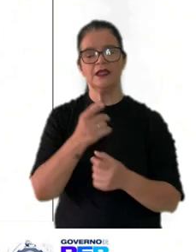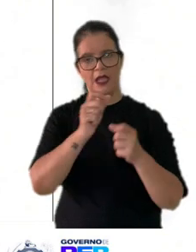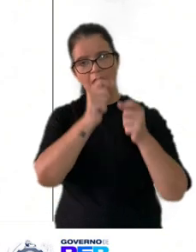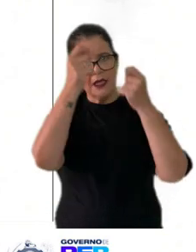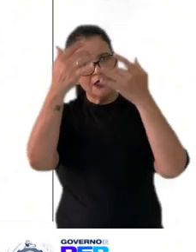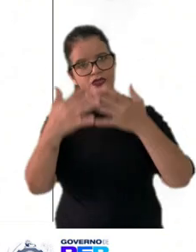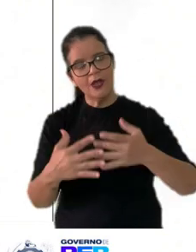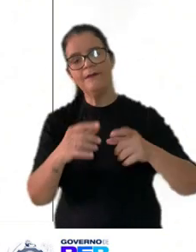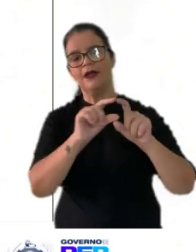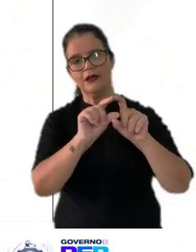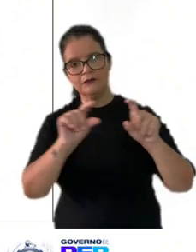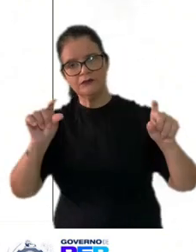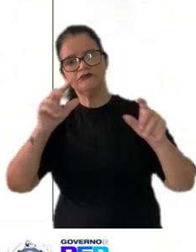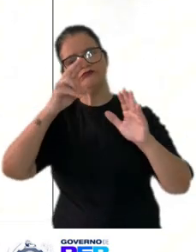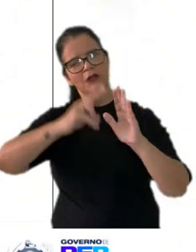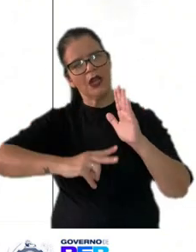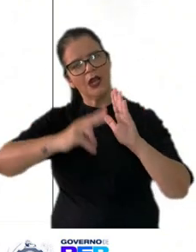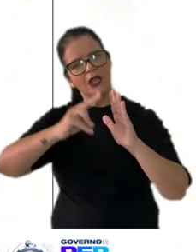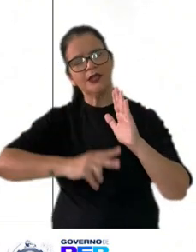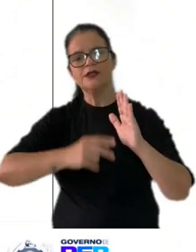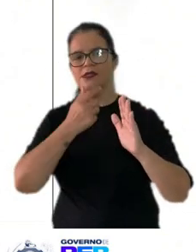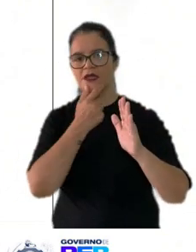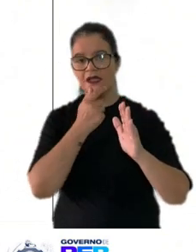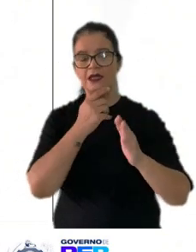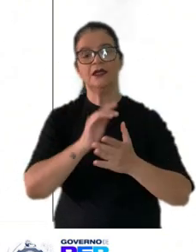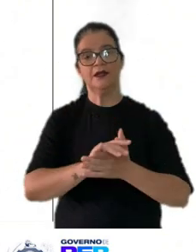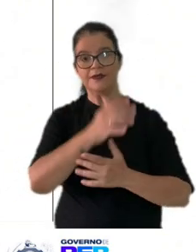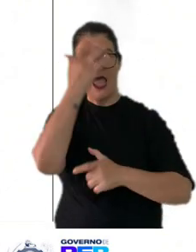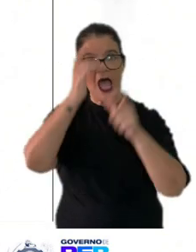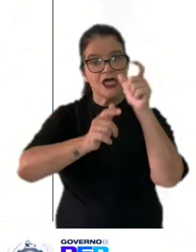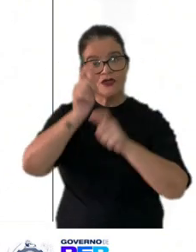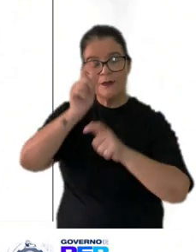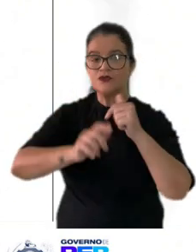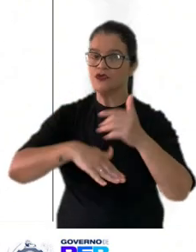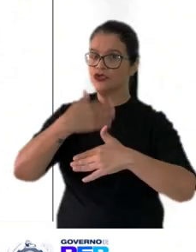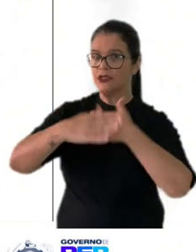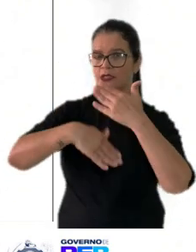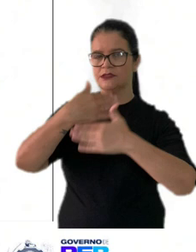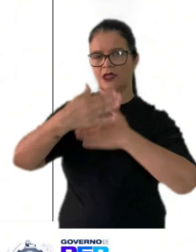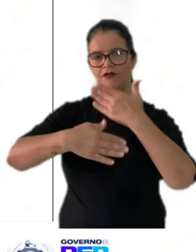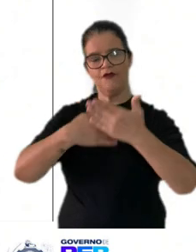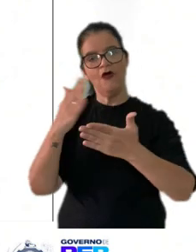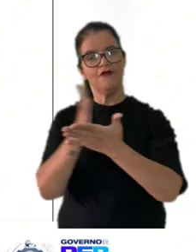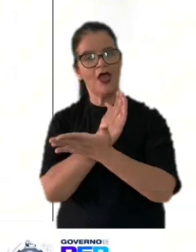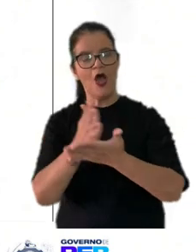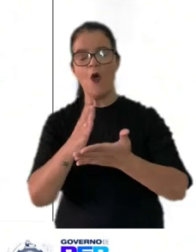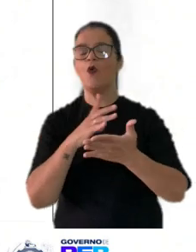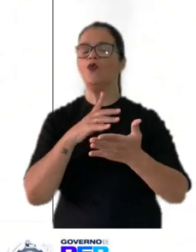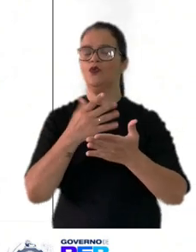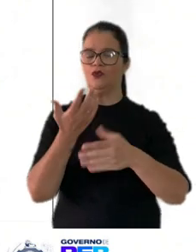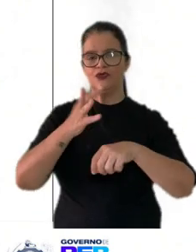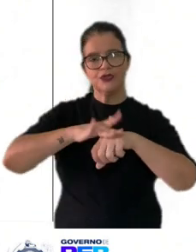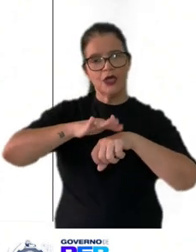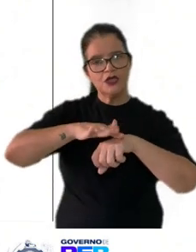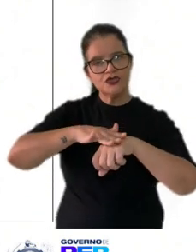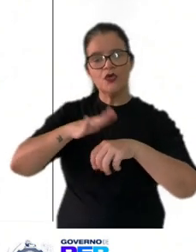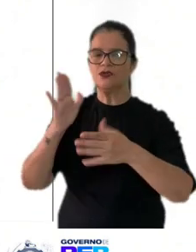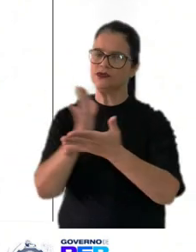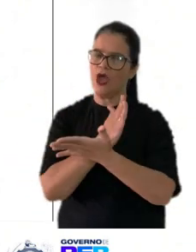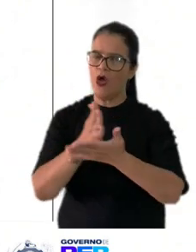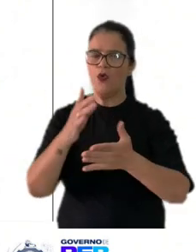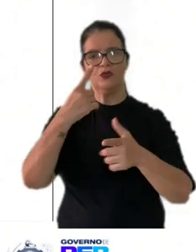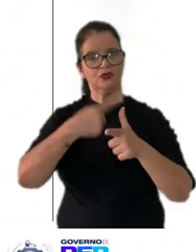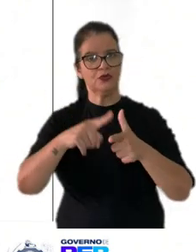very high risk of suicide então as pessoas que desenvolvem algum desses transtornos né algum desses problemas